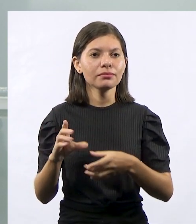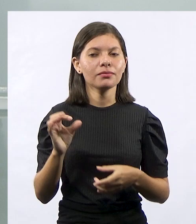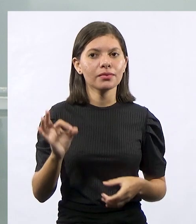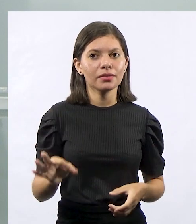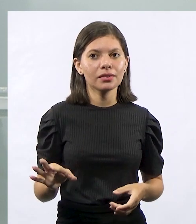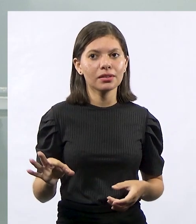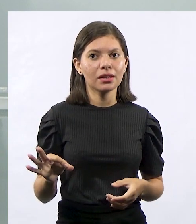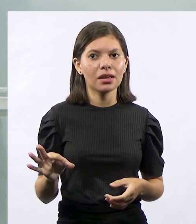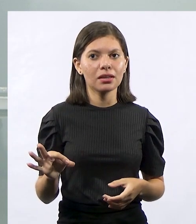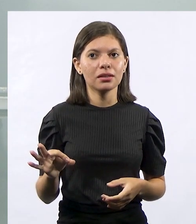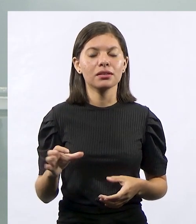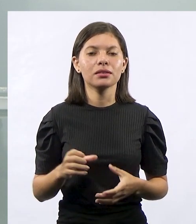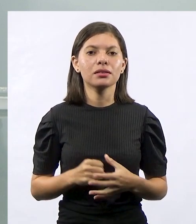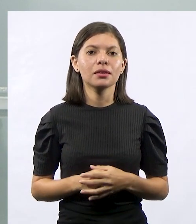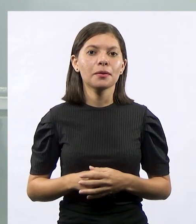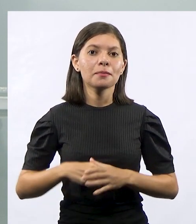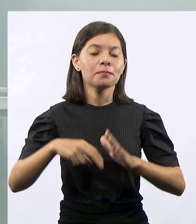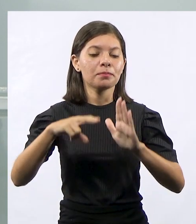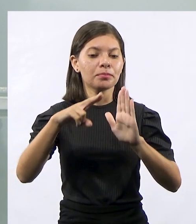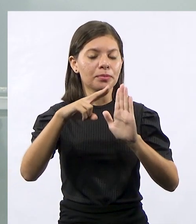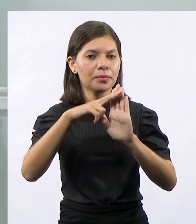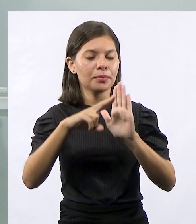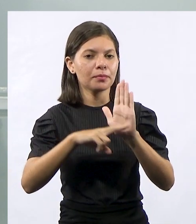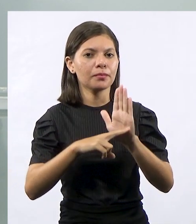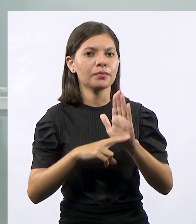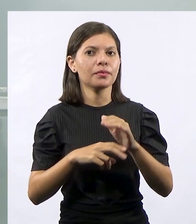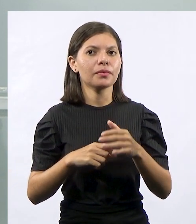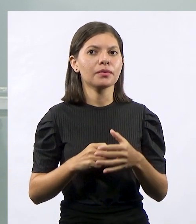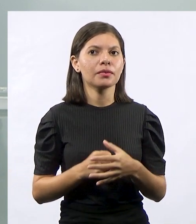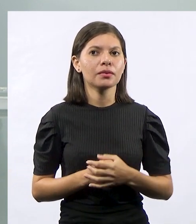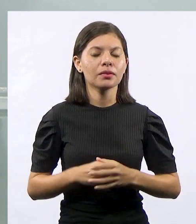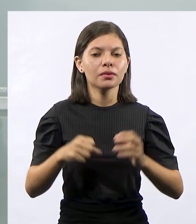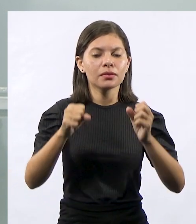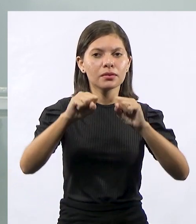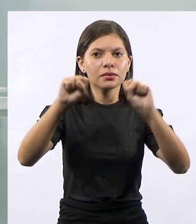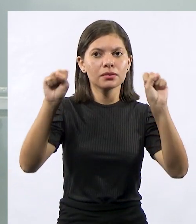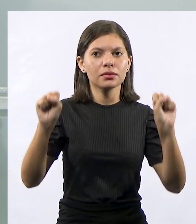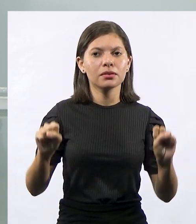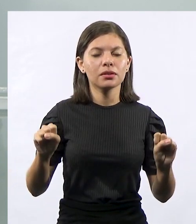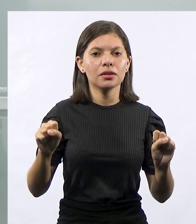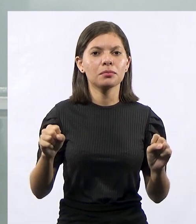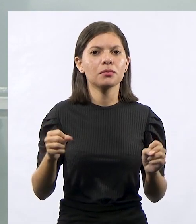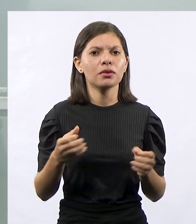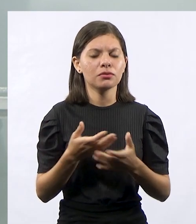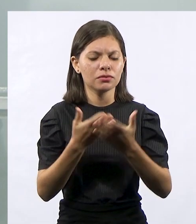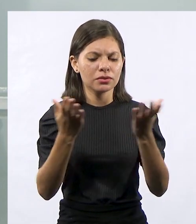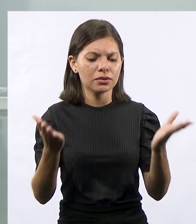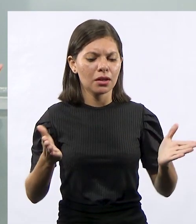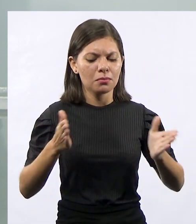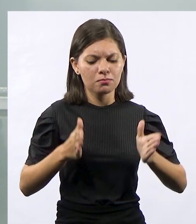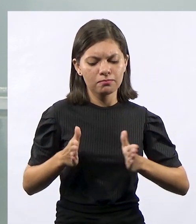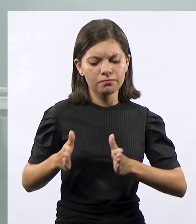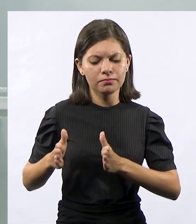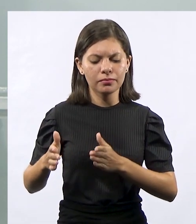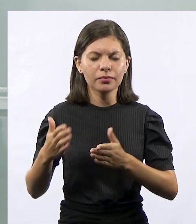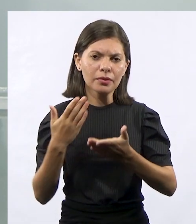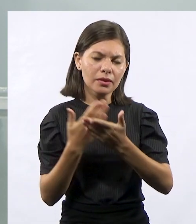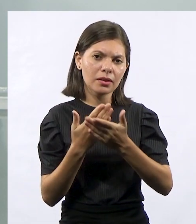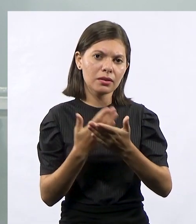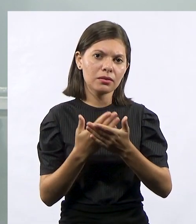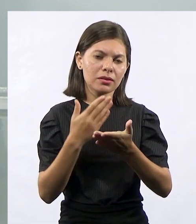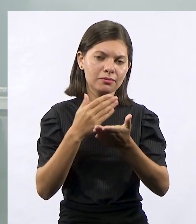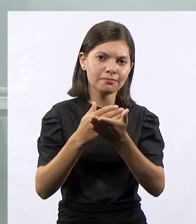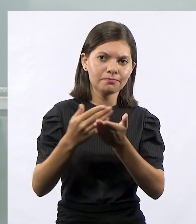isso não pode ser esquecido na hora de fazer as normas, na hora de gerir o sistema e na hora de você planejar a sua